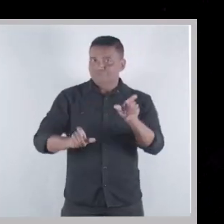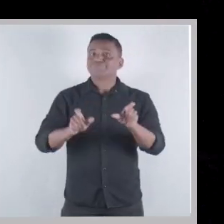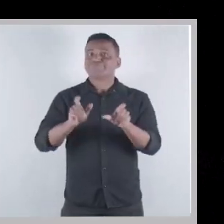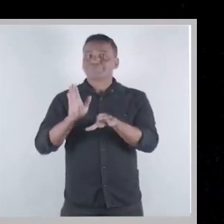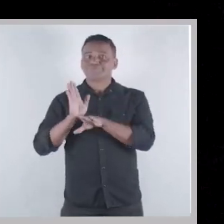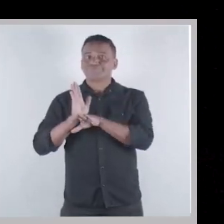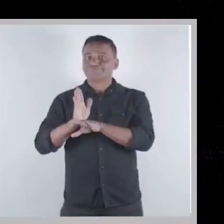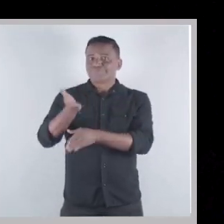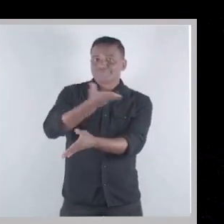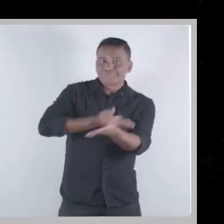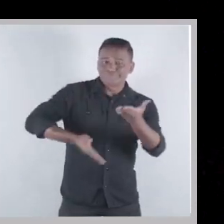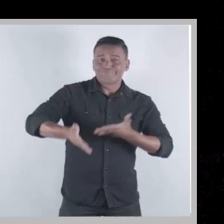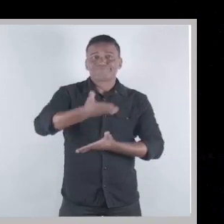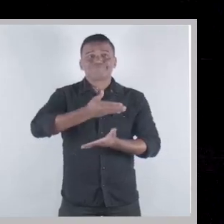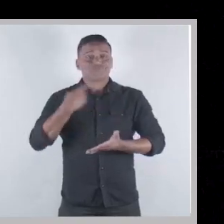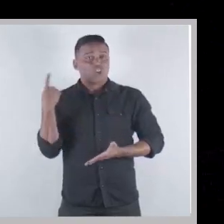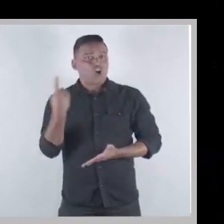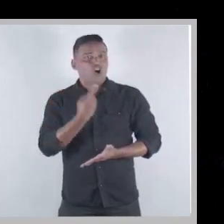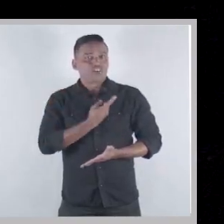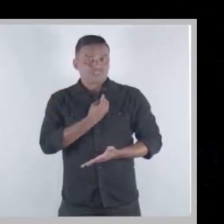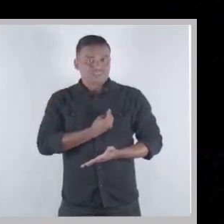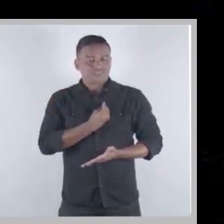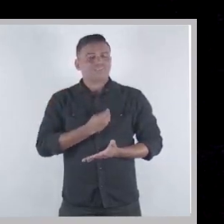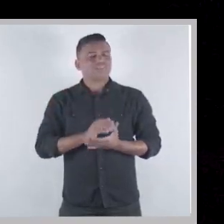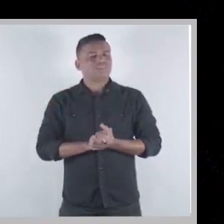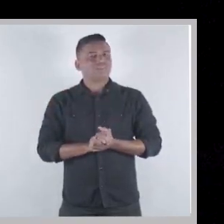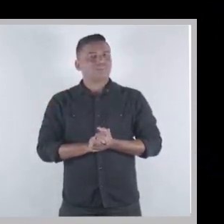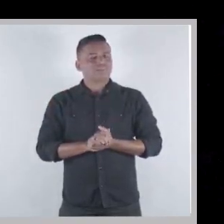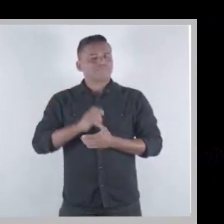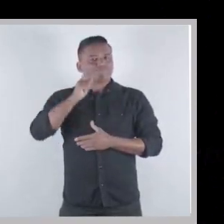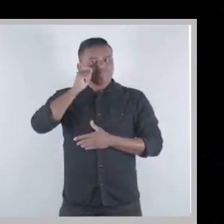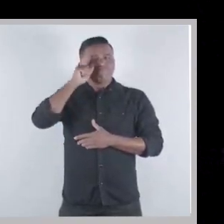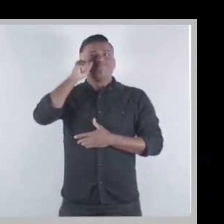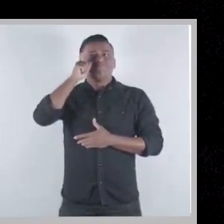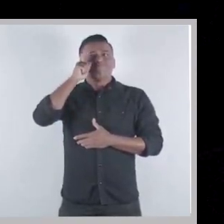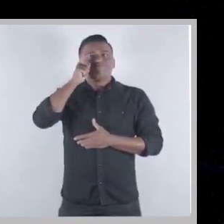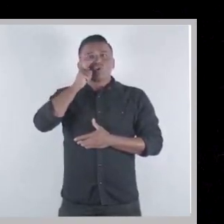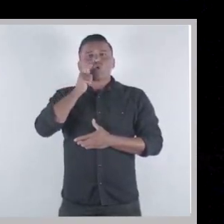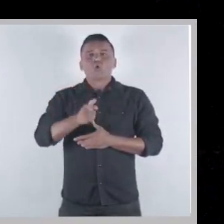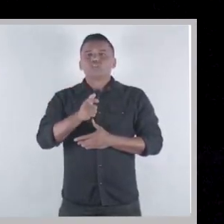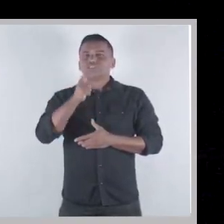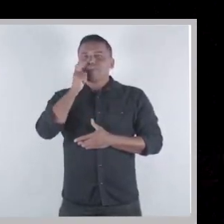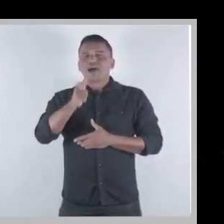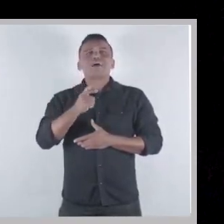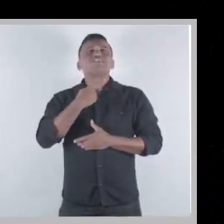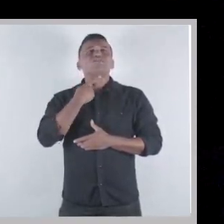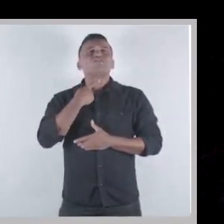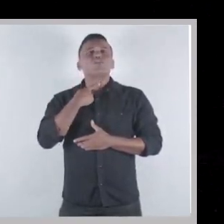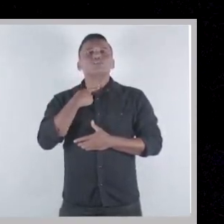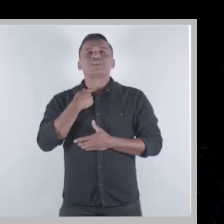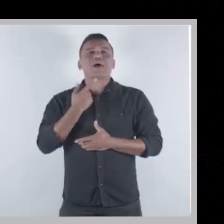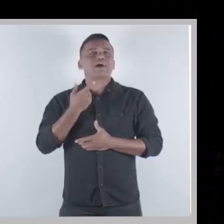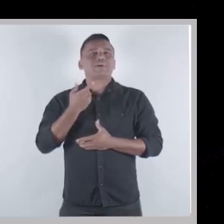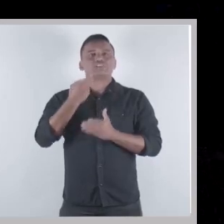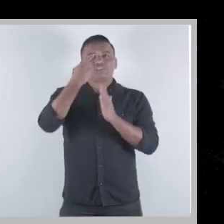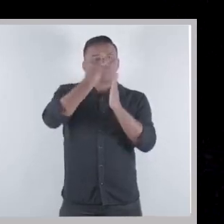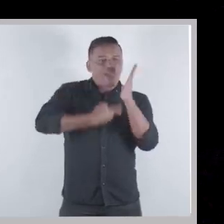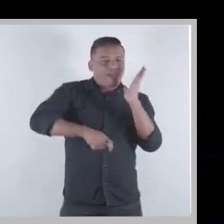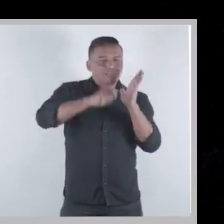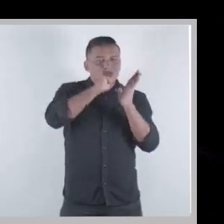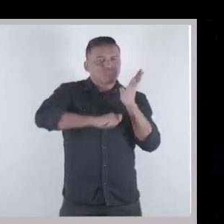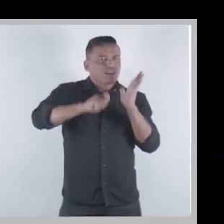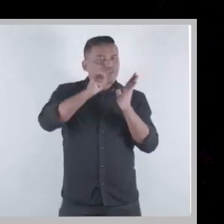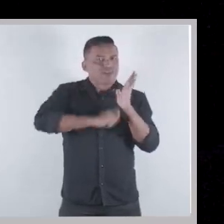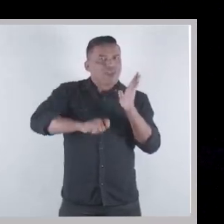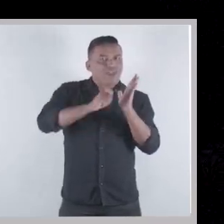as nossas vivências, despertou em mim uma necessidade de criar os meus próprios textos, as minhas